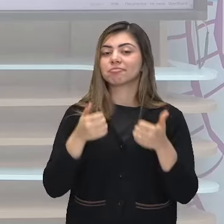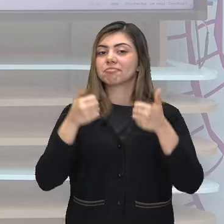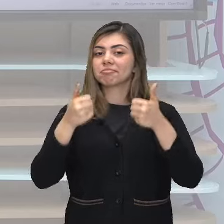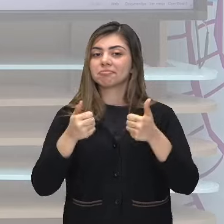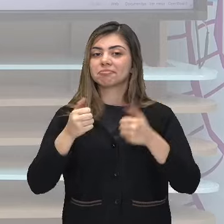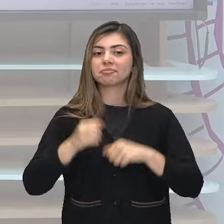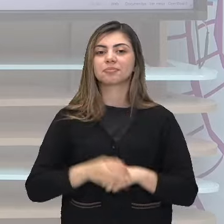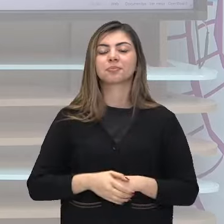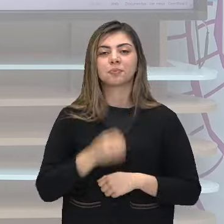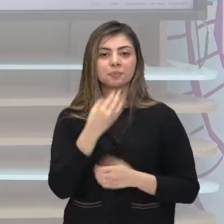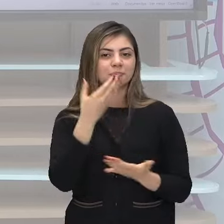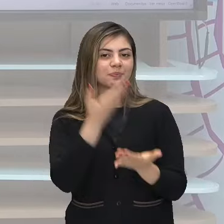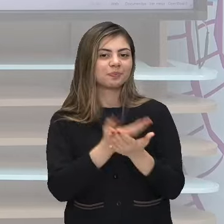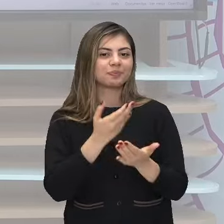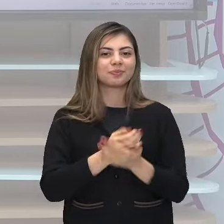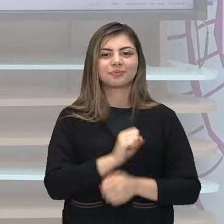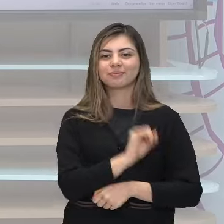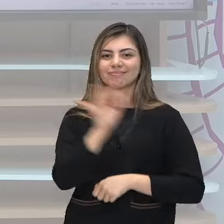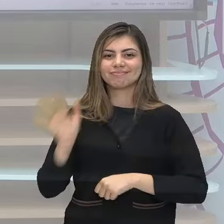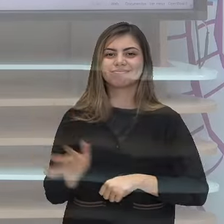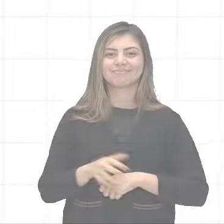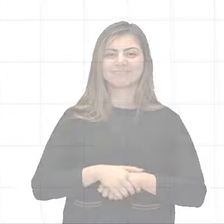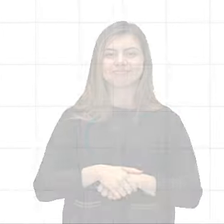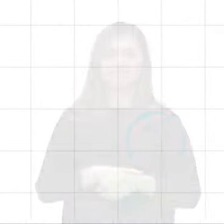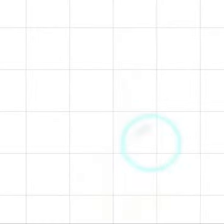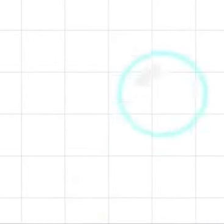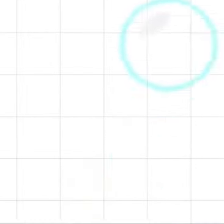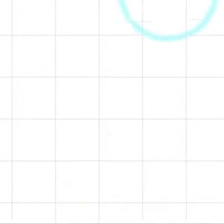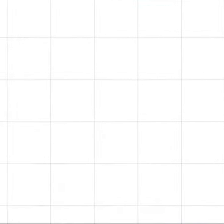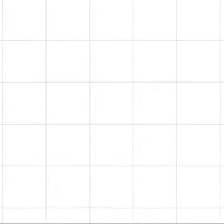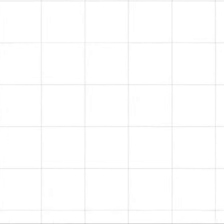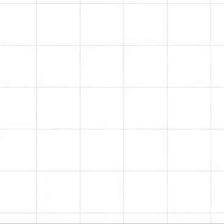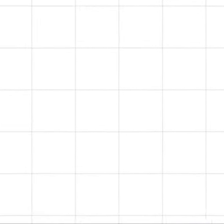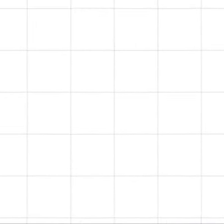bem Bons estudos e até a próxima